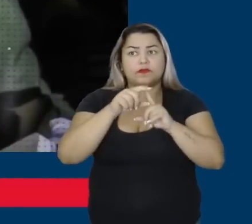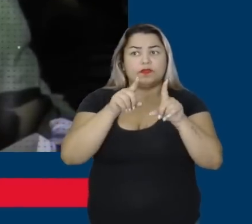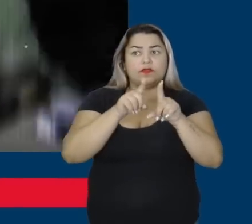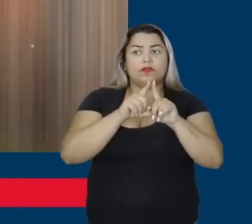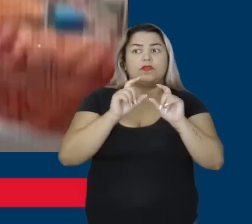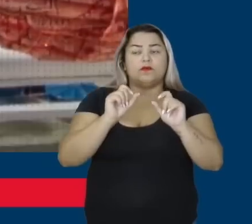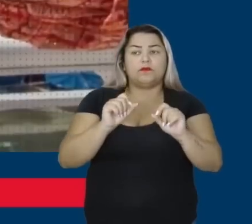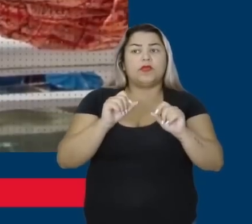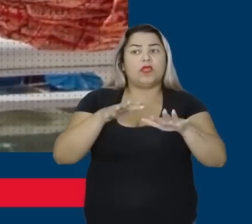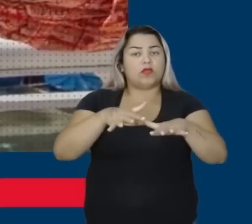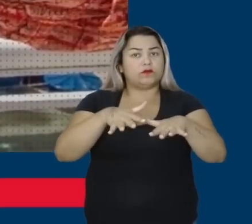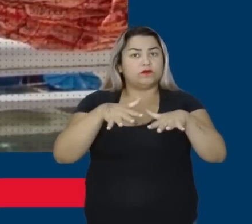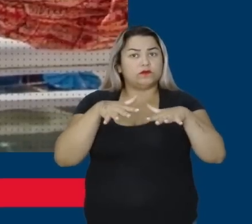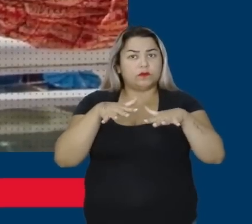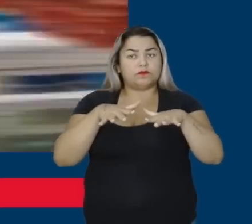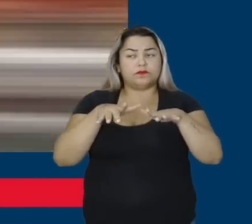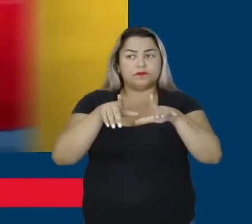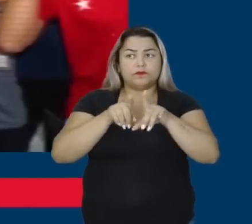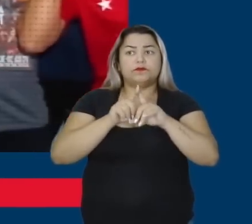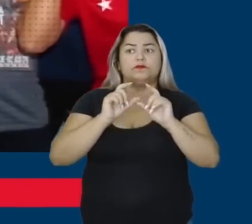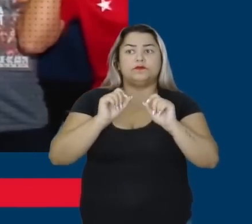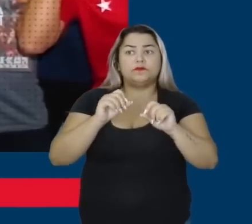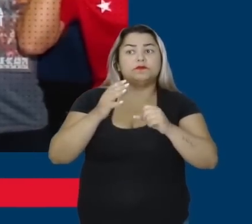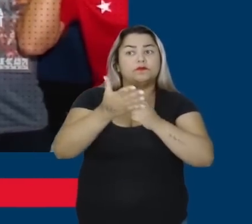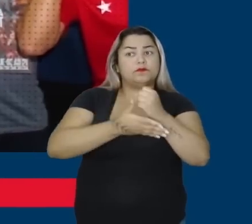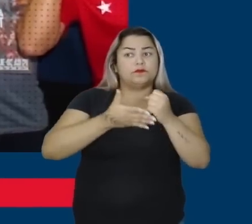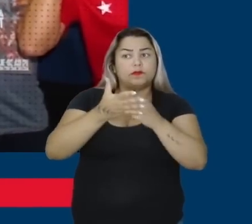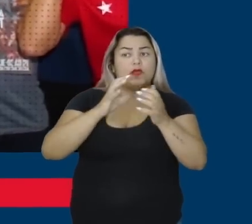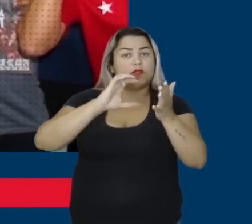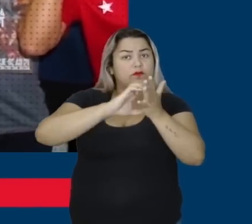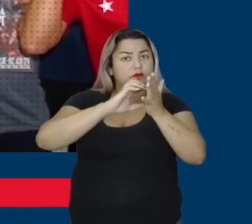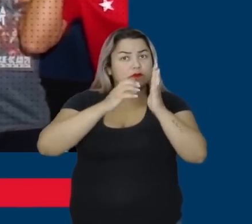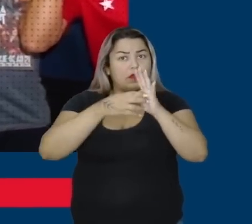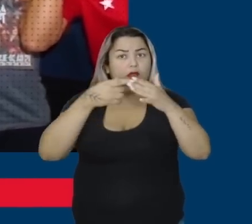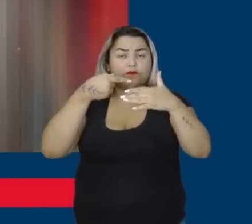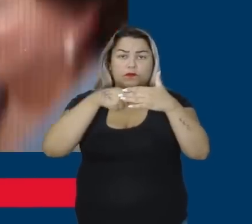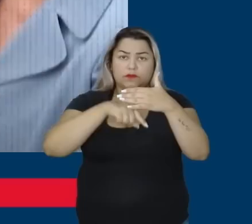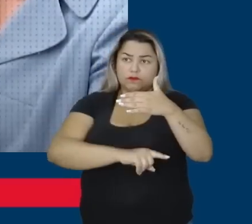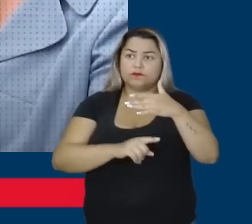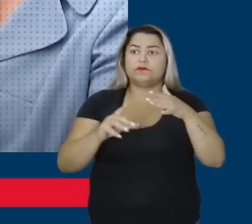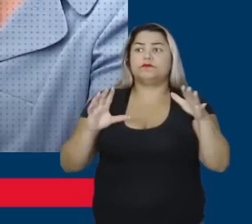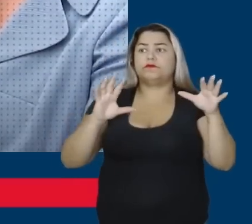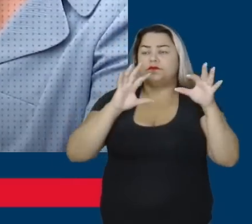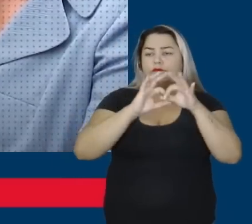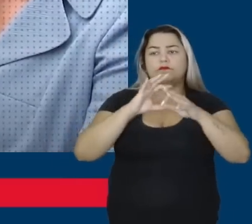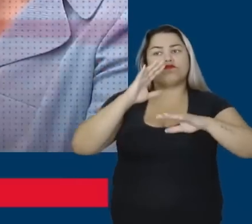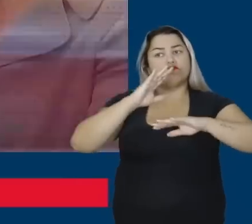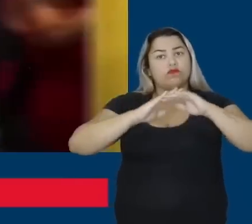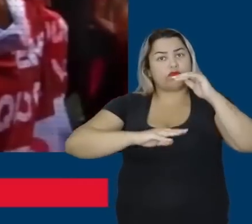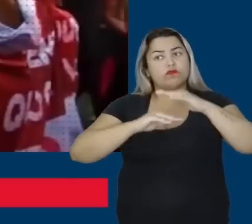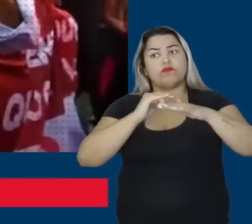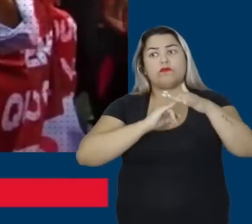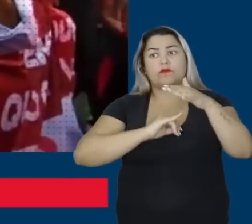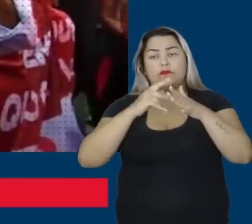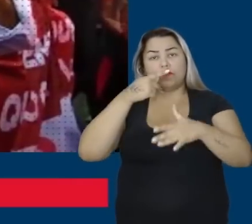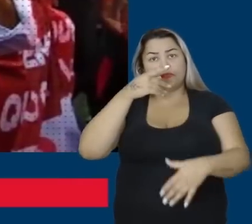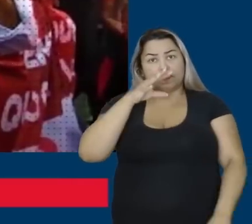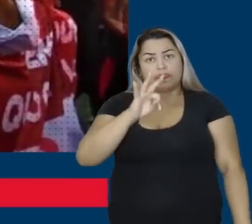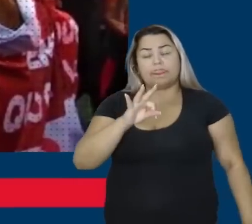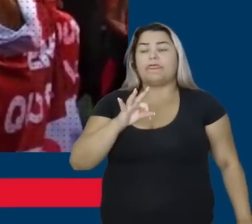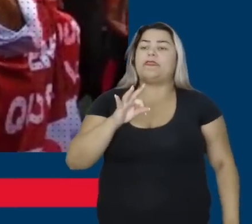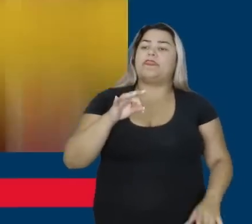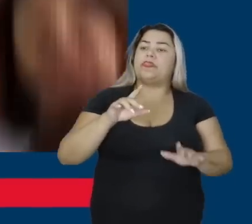política e na mobilização das bases do partido, assim como aprofundar a relação entre a atuação institucional do PT,